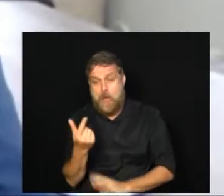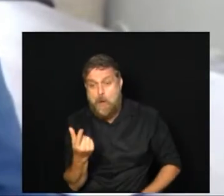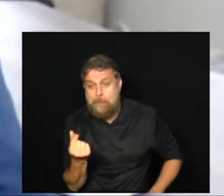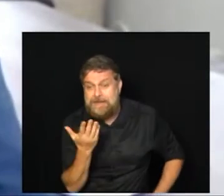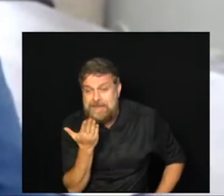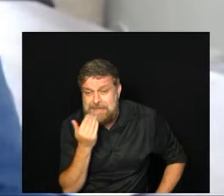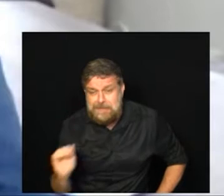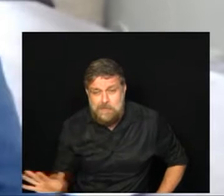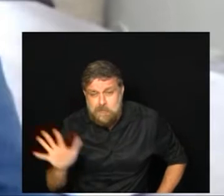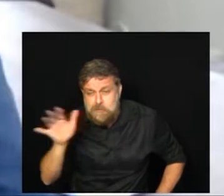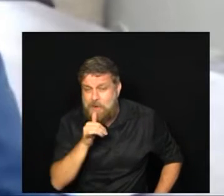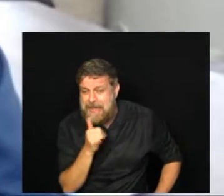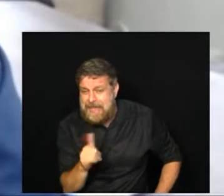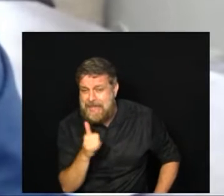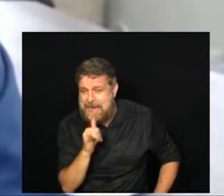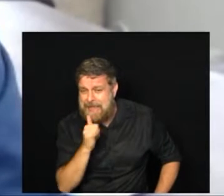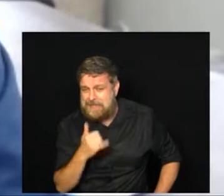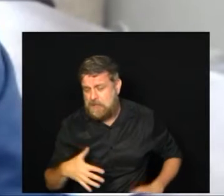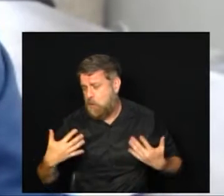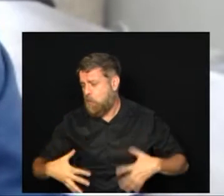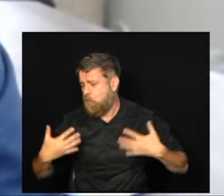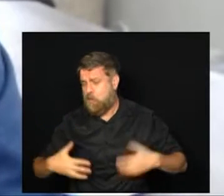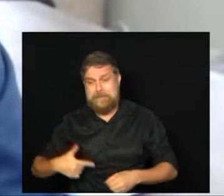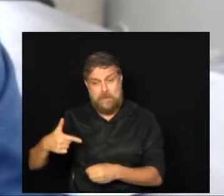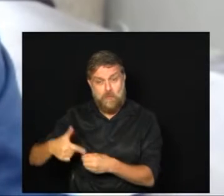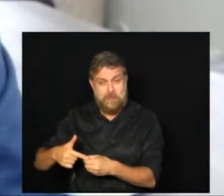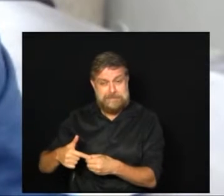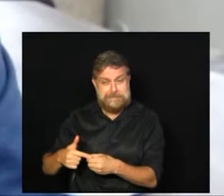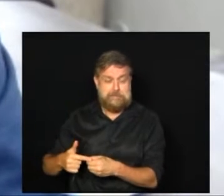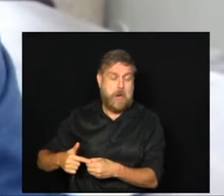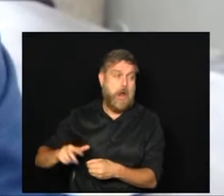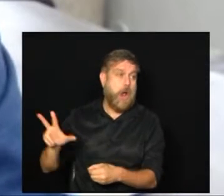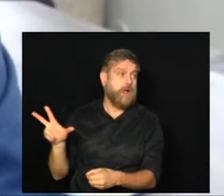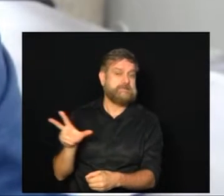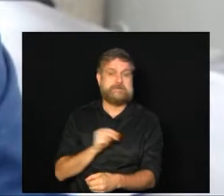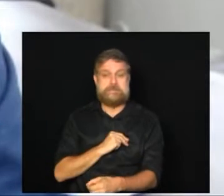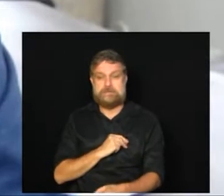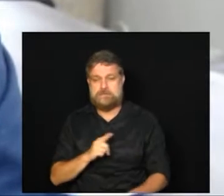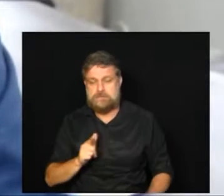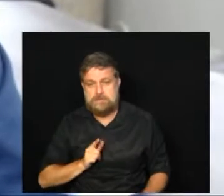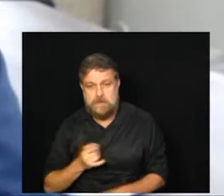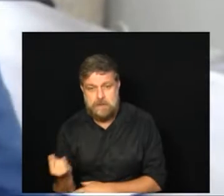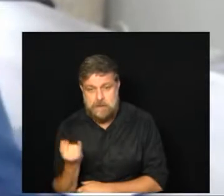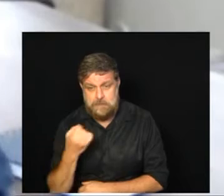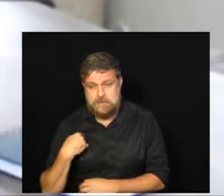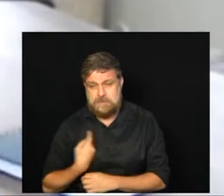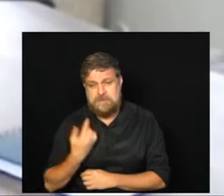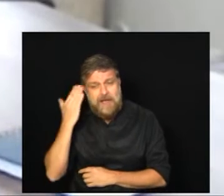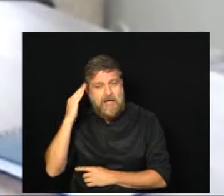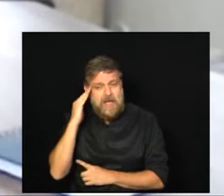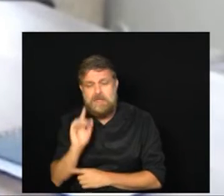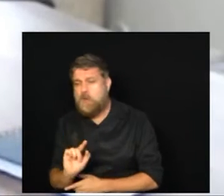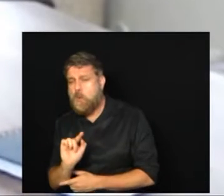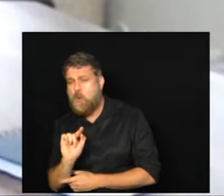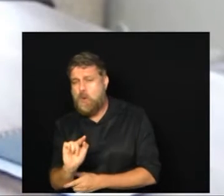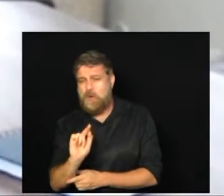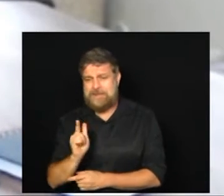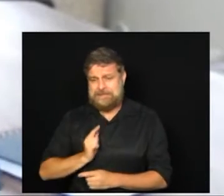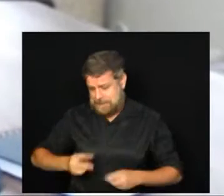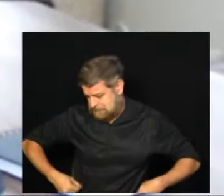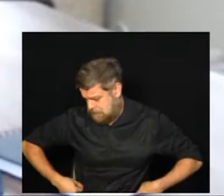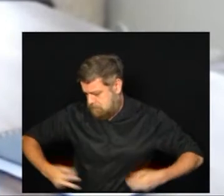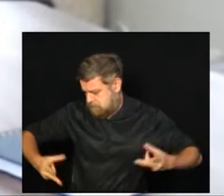o preço da luz elétrica, né? Como você falou também do combustível. Mas é importante que a gente entenda quais são aqueles